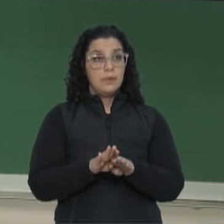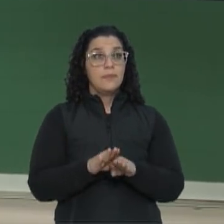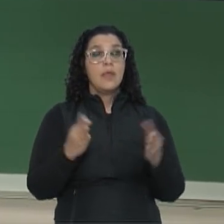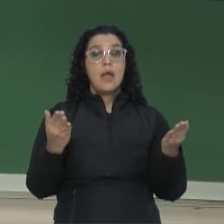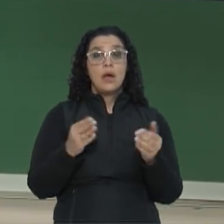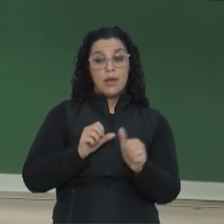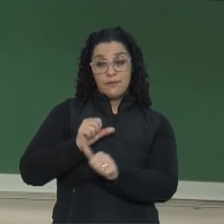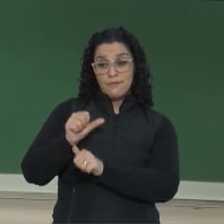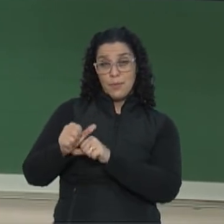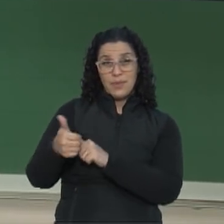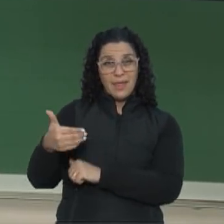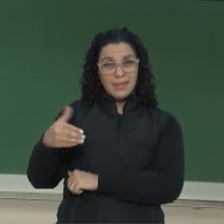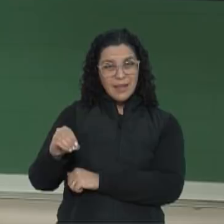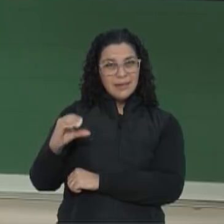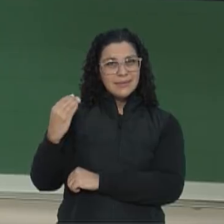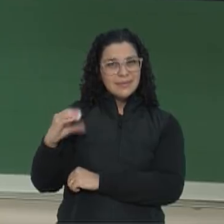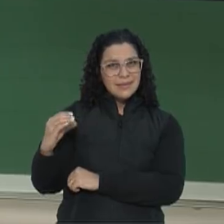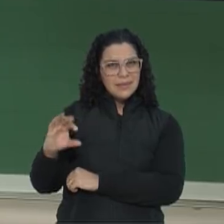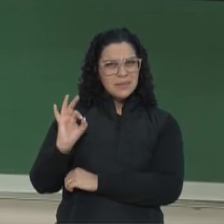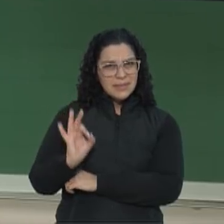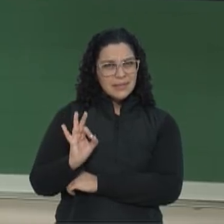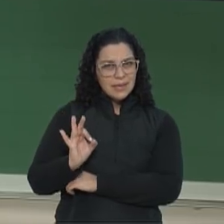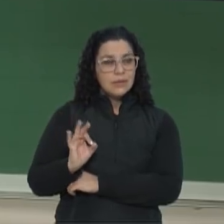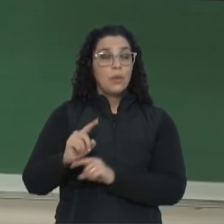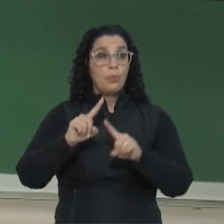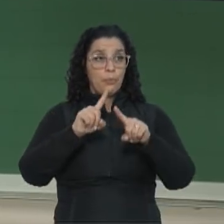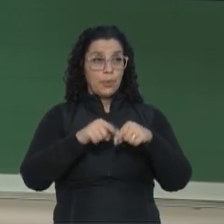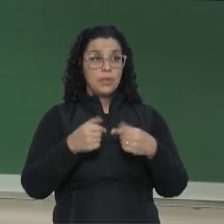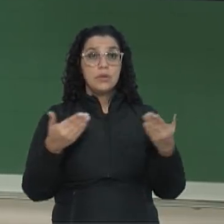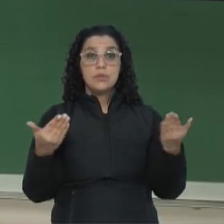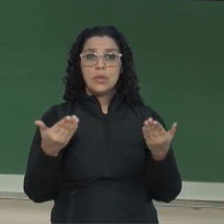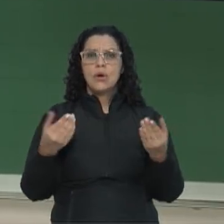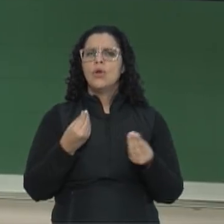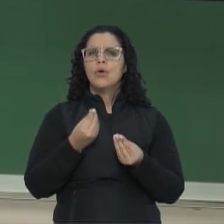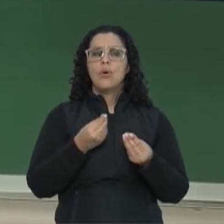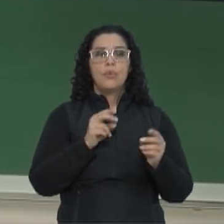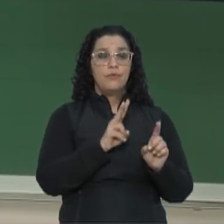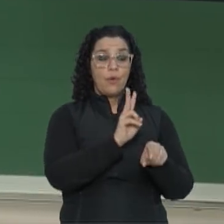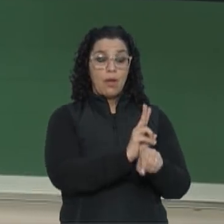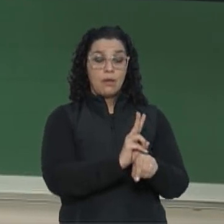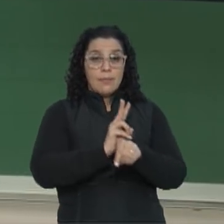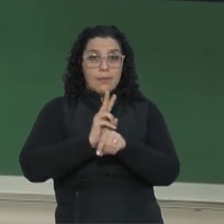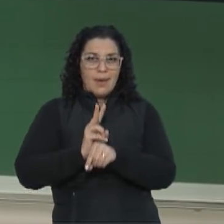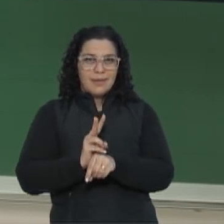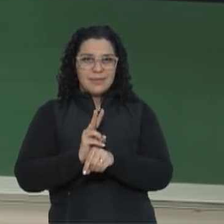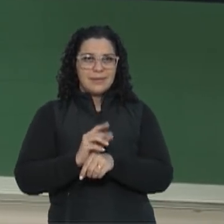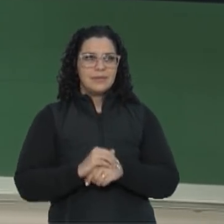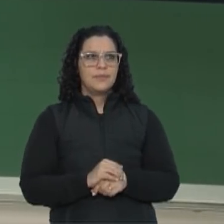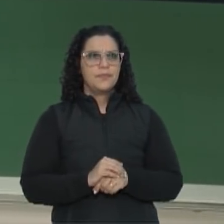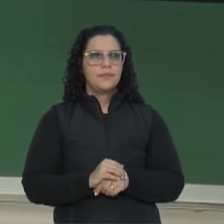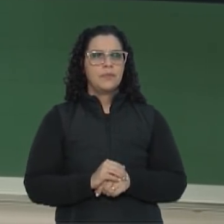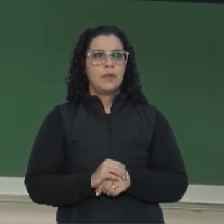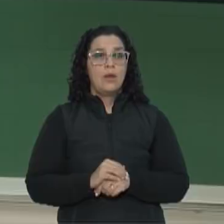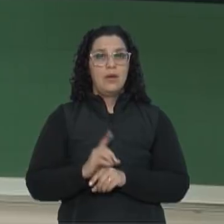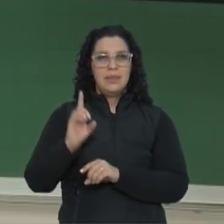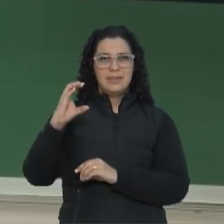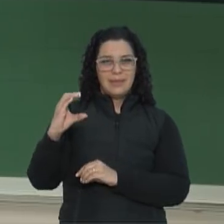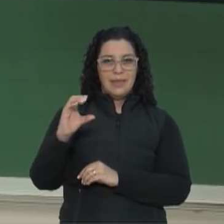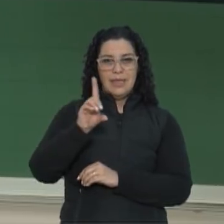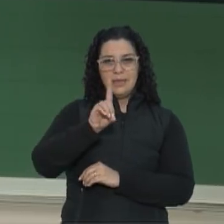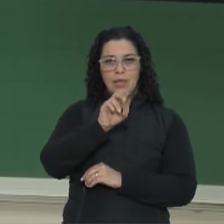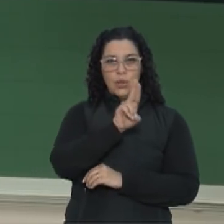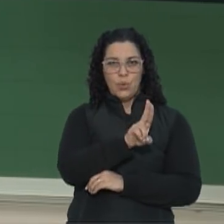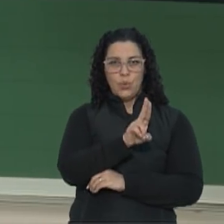se transforma em 10 centésimos? Muito bem. E aqui? Deixa eu pôr aqui para vocês. Centésimos,